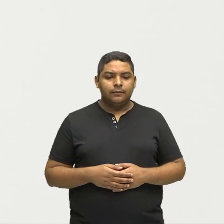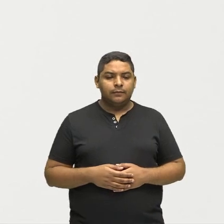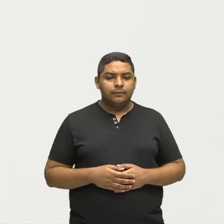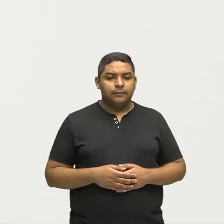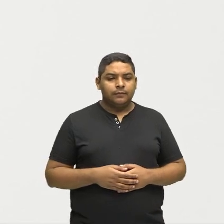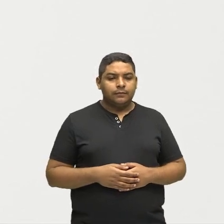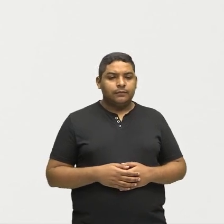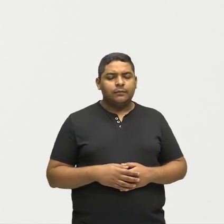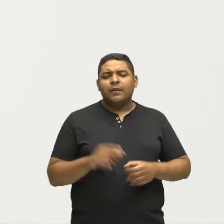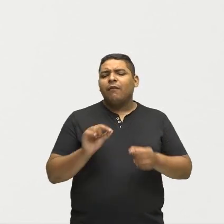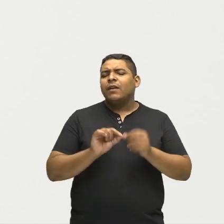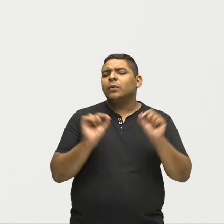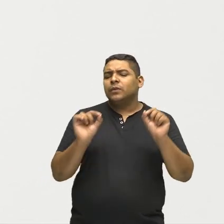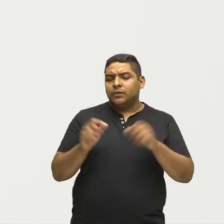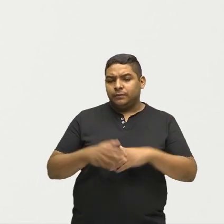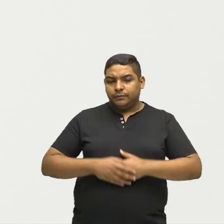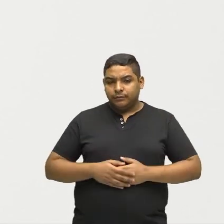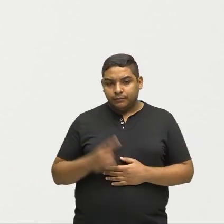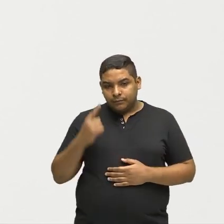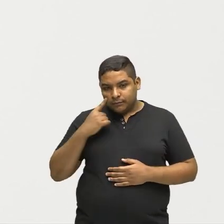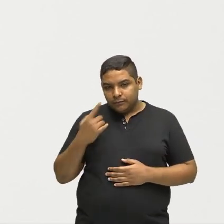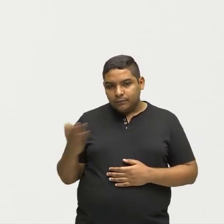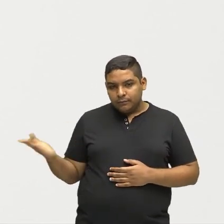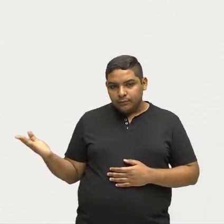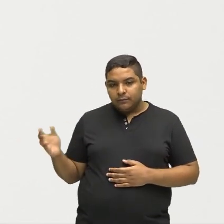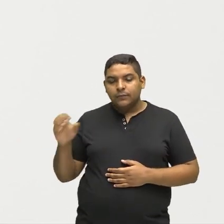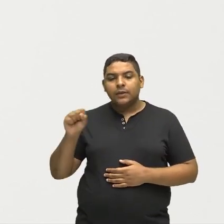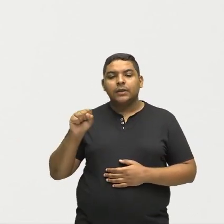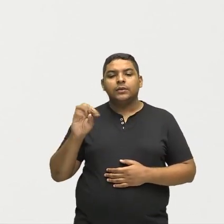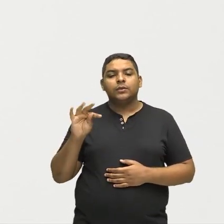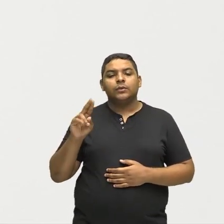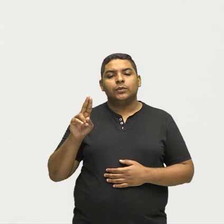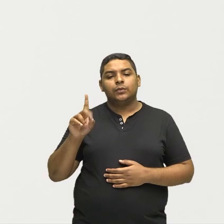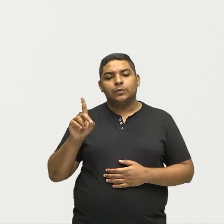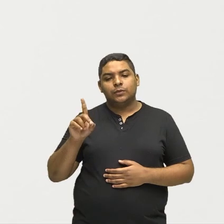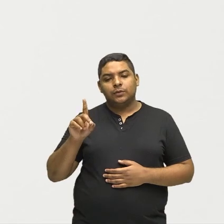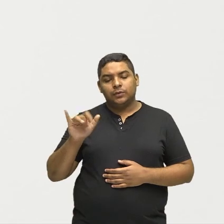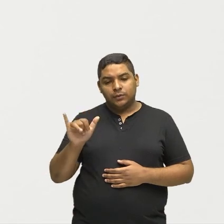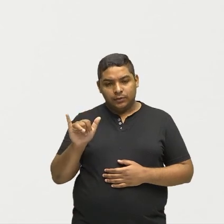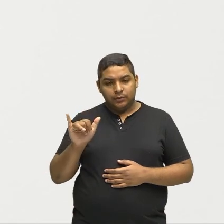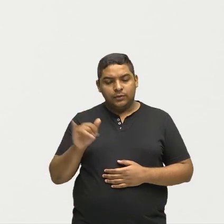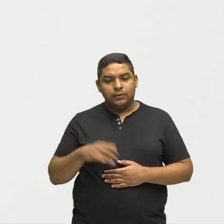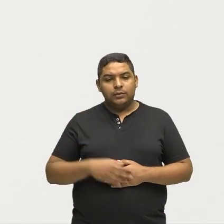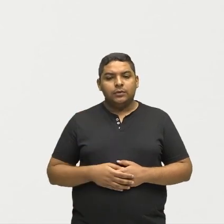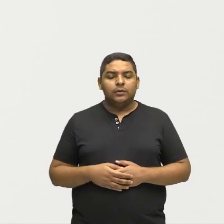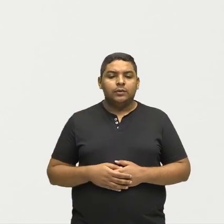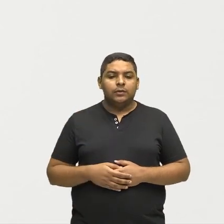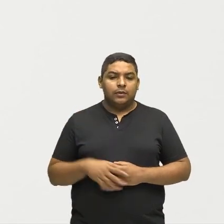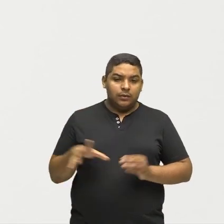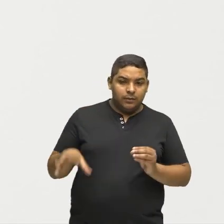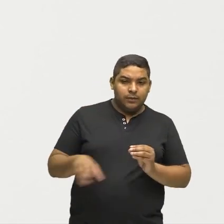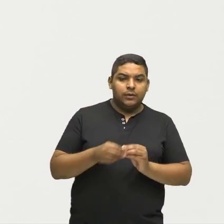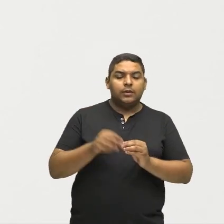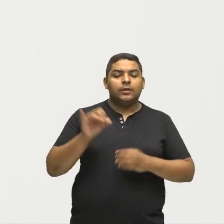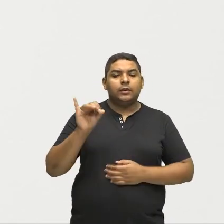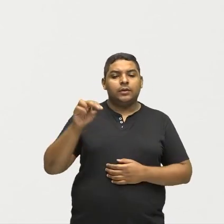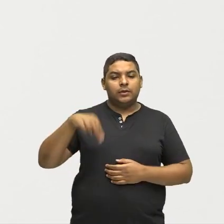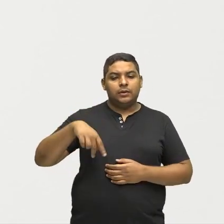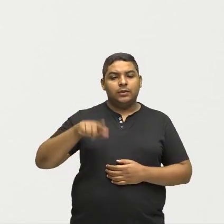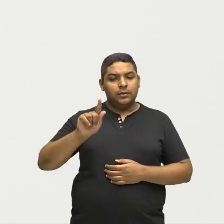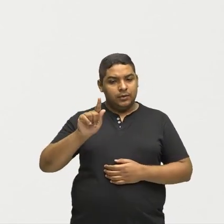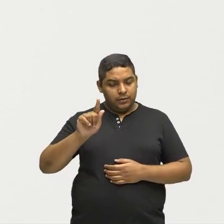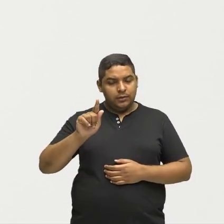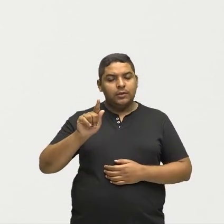Eu estou fazendo o quê? Eu estou estudando. O verbo estudar está aqui, ó. Mas eu preciso colocar o ing